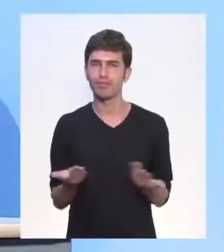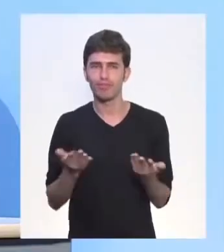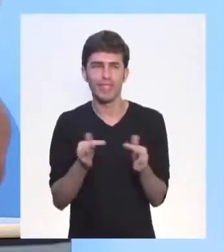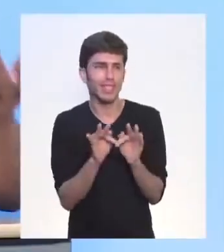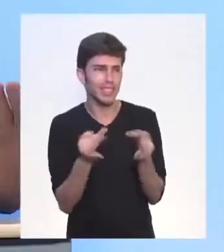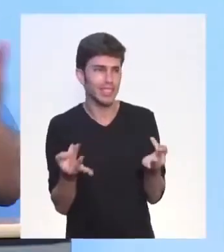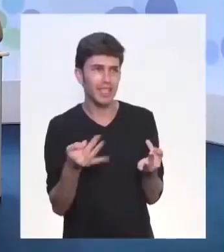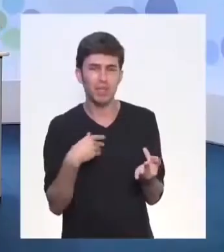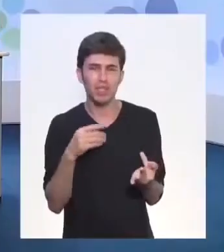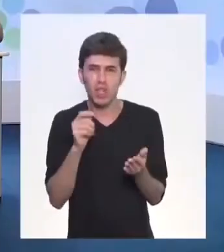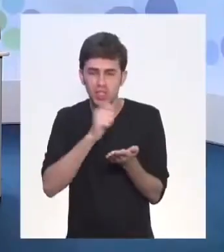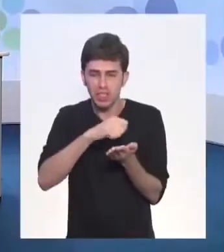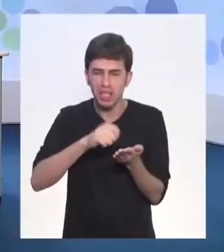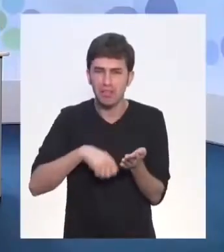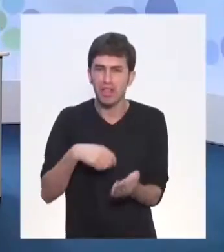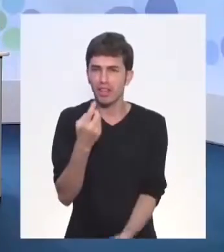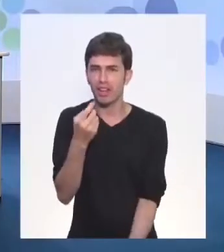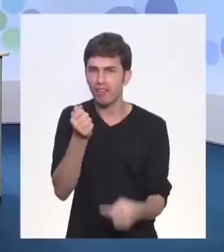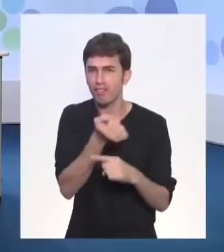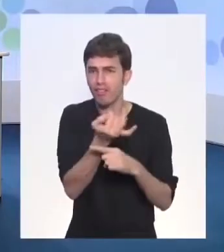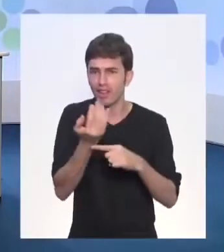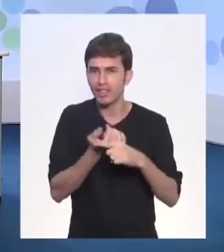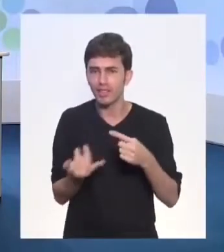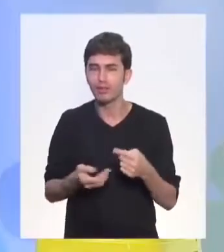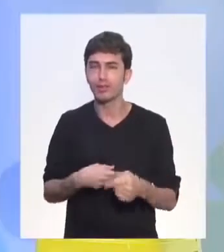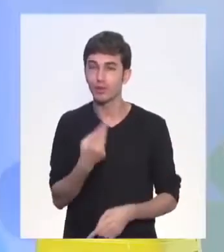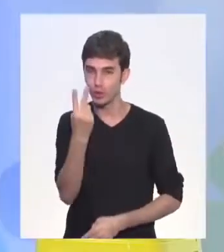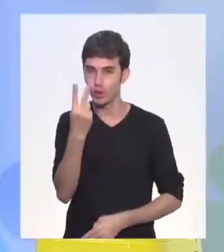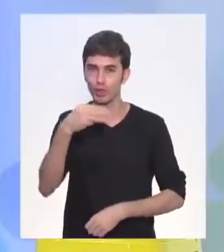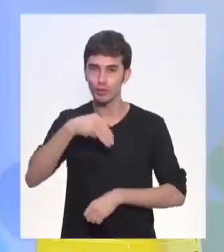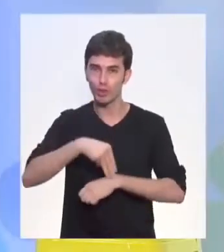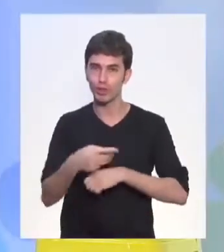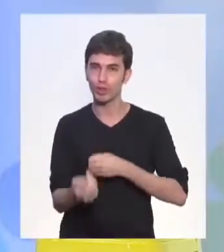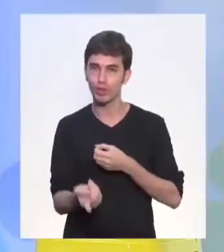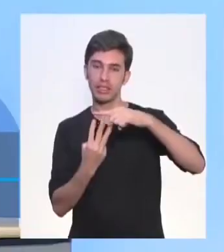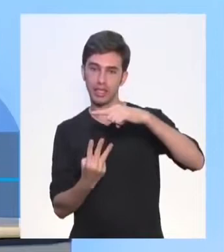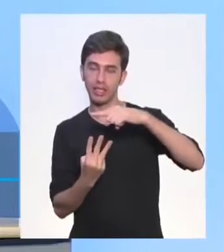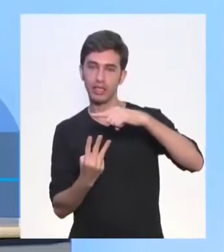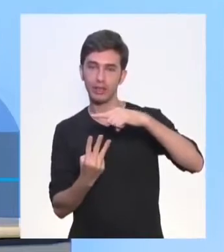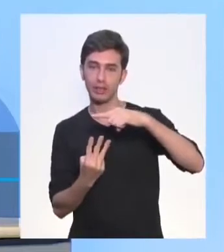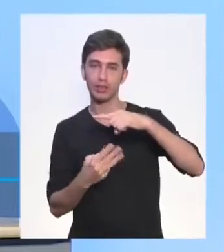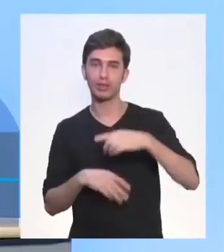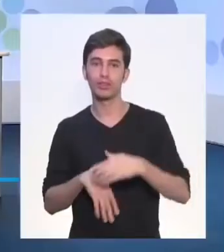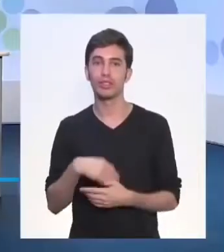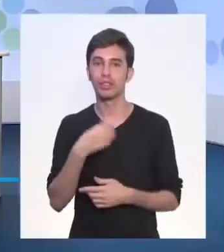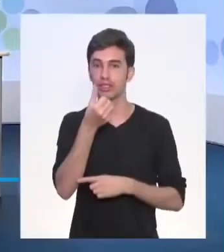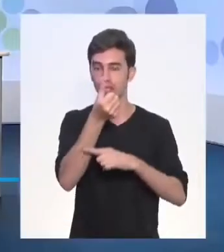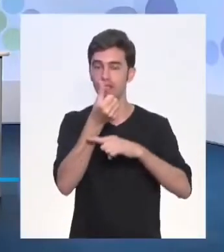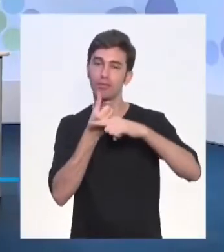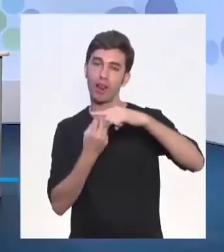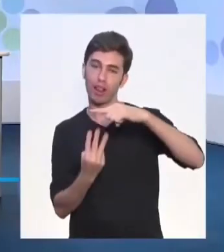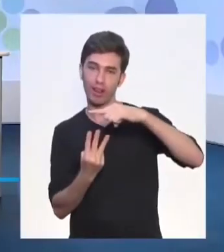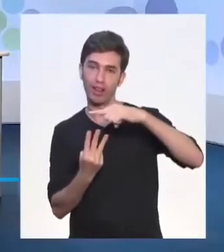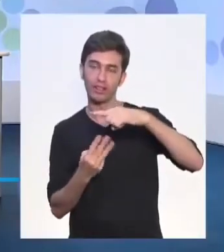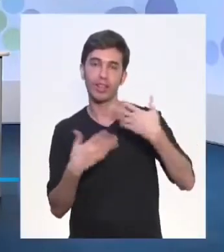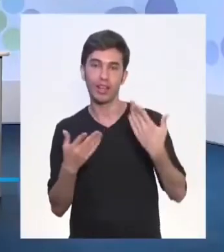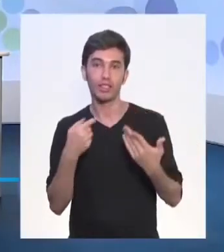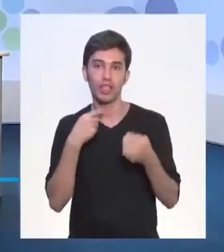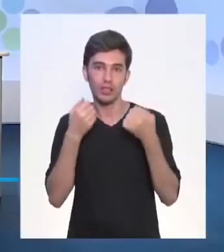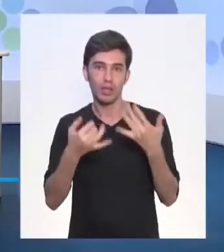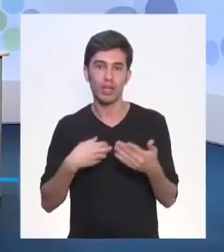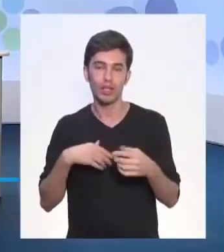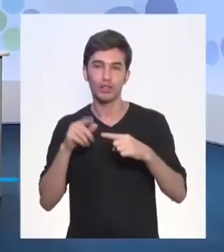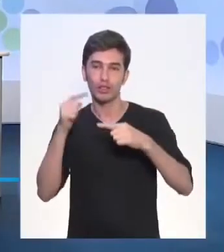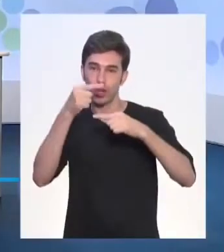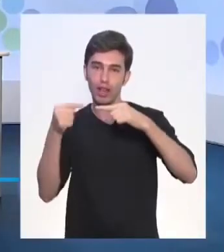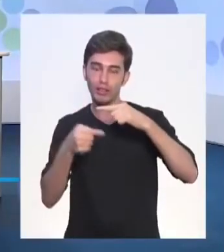Só escrever na forma de fração, perfeito. Não tem segredo, né? Tá ok? Então, Bora. 2 minutinhos a gente já retorna. 6 para 3, porque a gente está falando de razão, né? Sim, verdade.